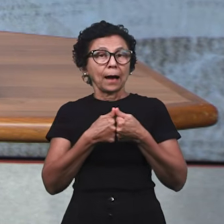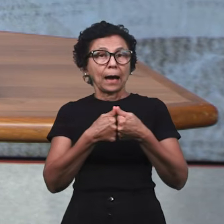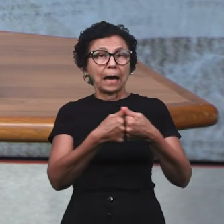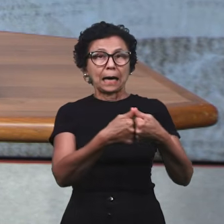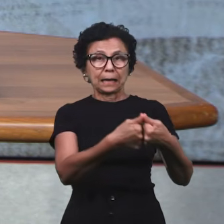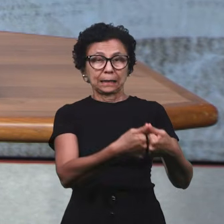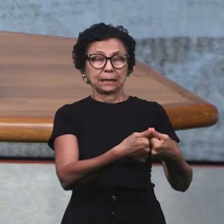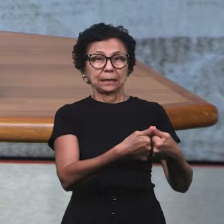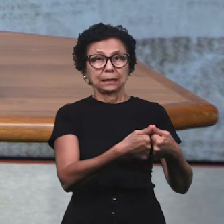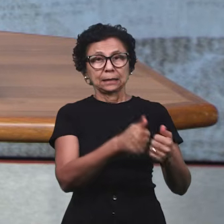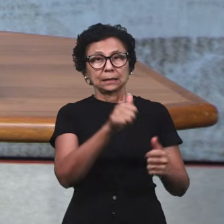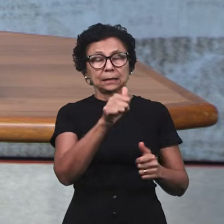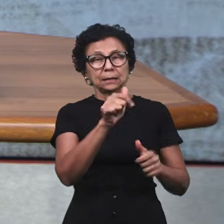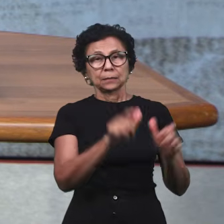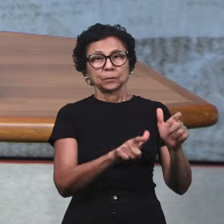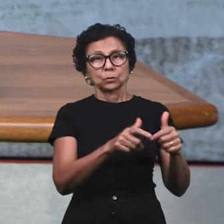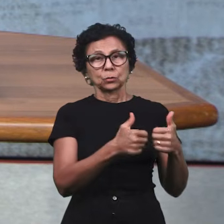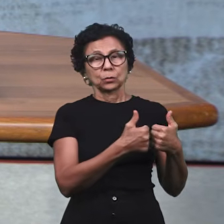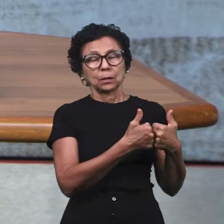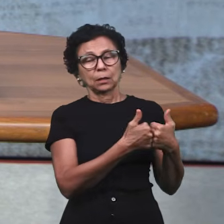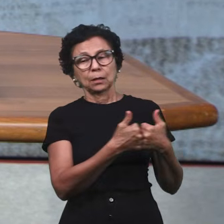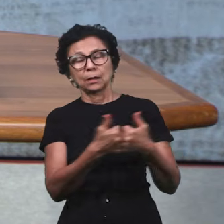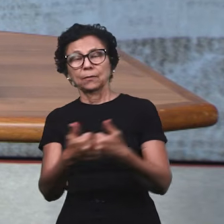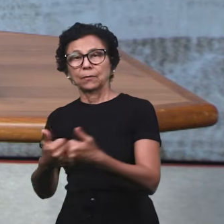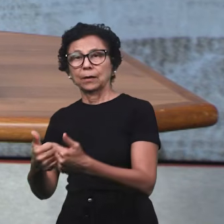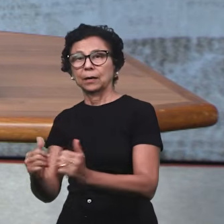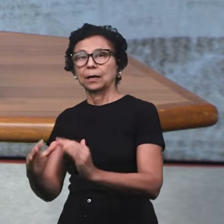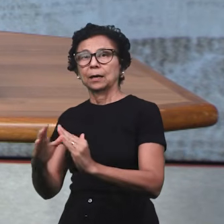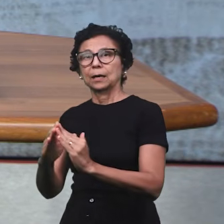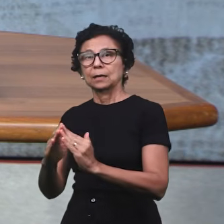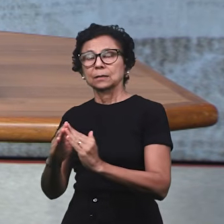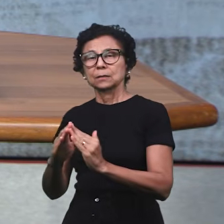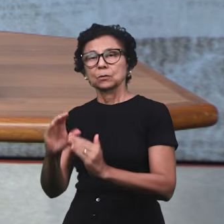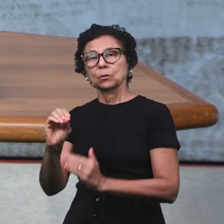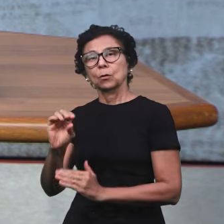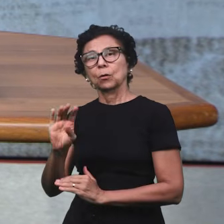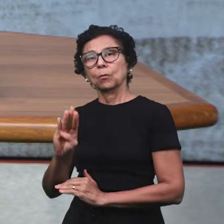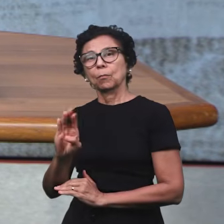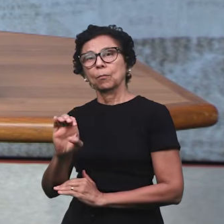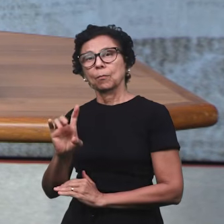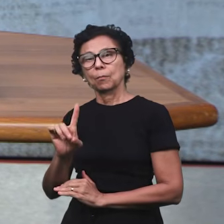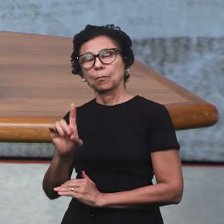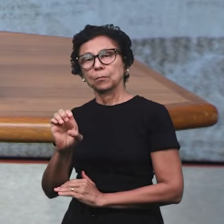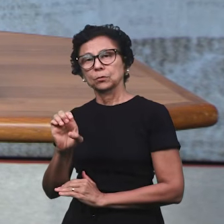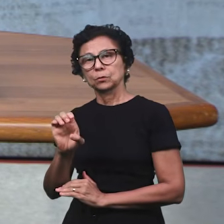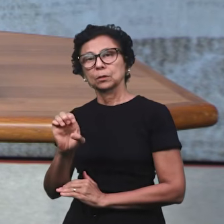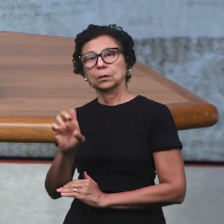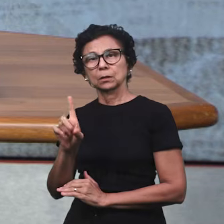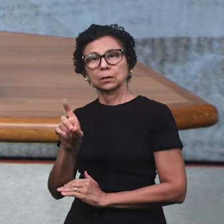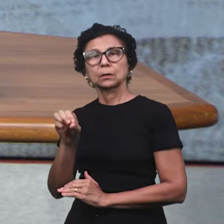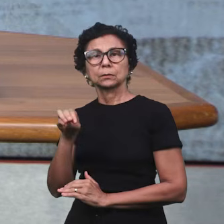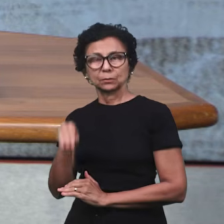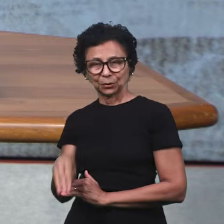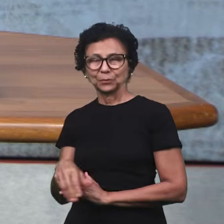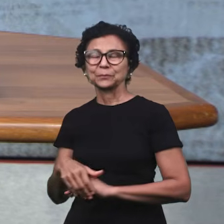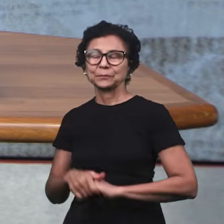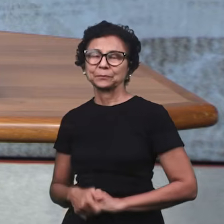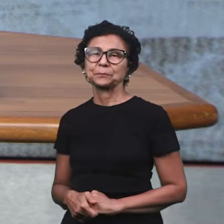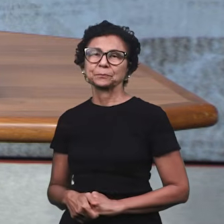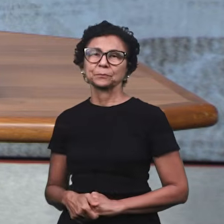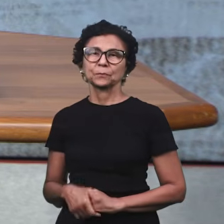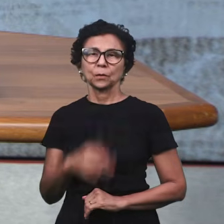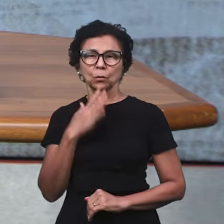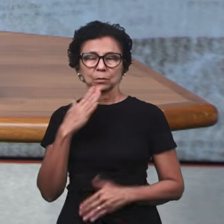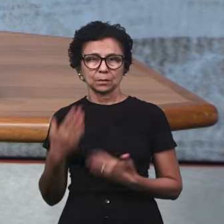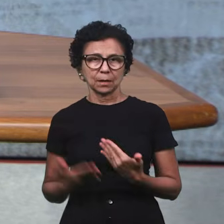de Obed-edom. E hoje nós vamos continuar esse trecho, né? Essa